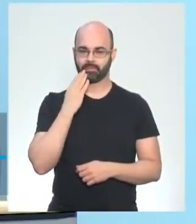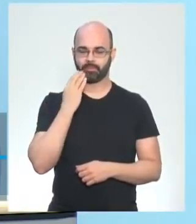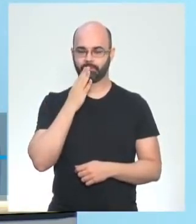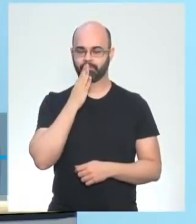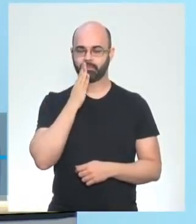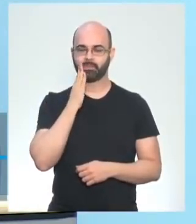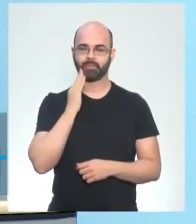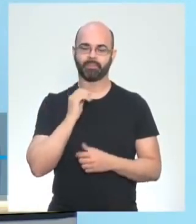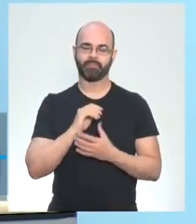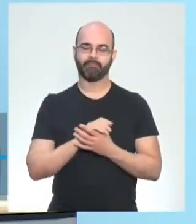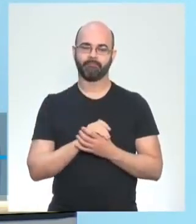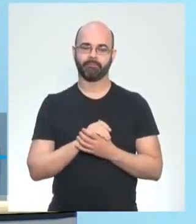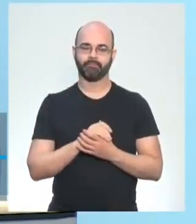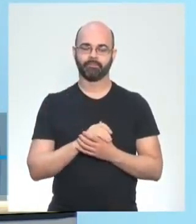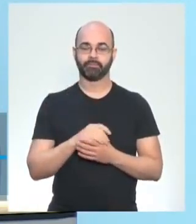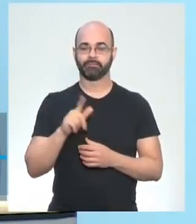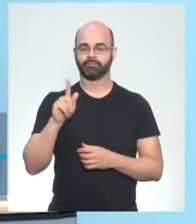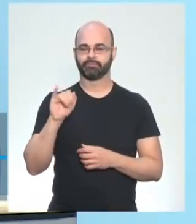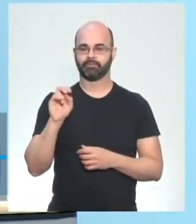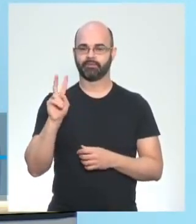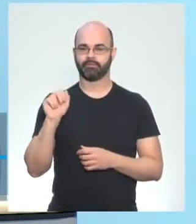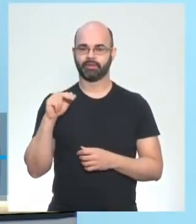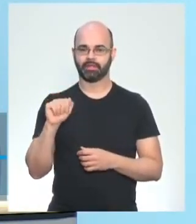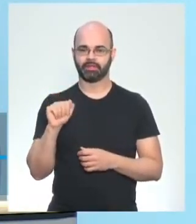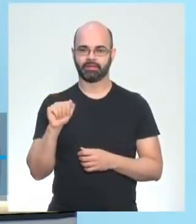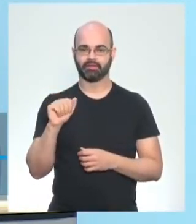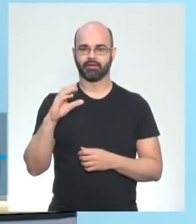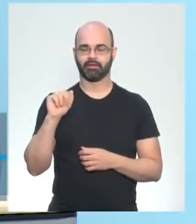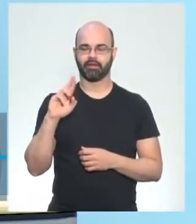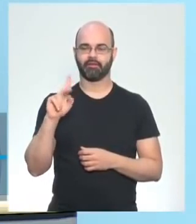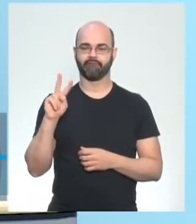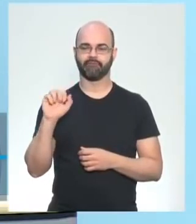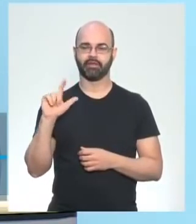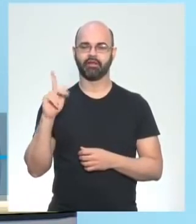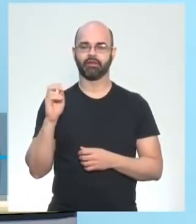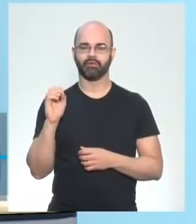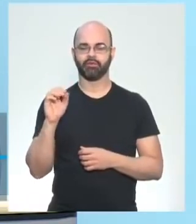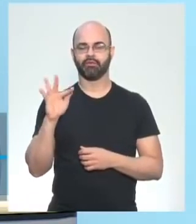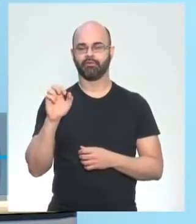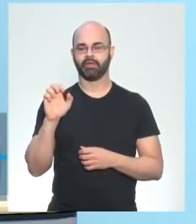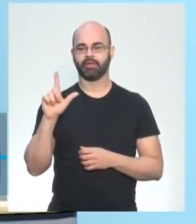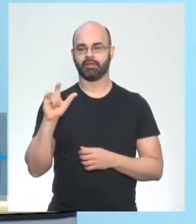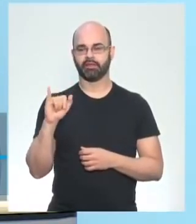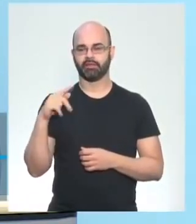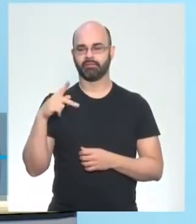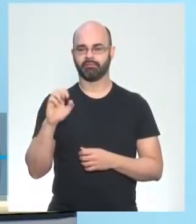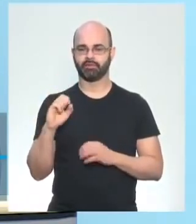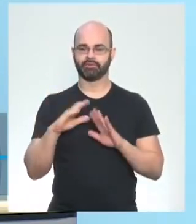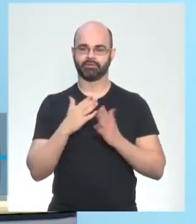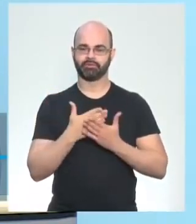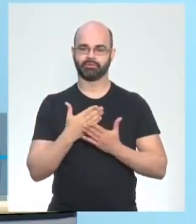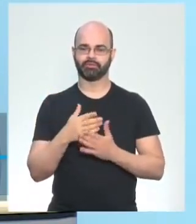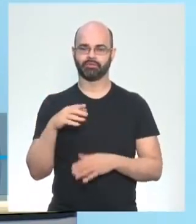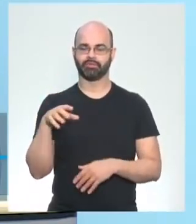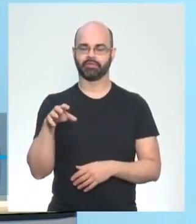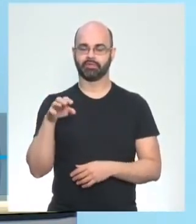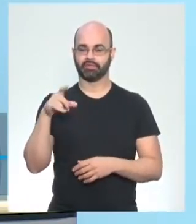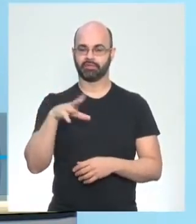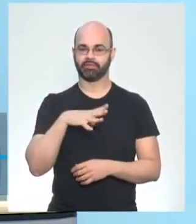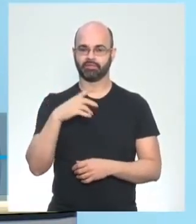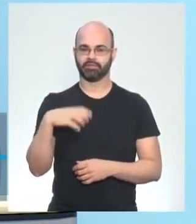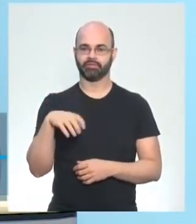Giovana Araújo, Flávio, Gabriela, Giovana Carvalho, Vitória e Felipe, da Escola Estadual Cidade Soinco